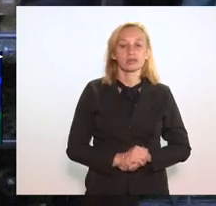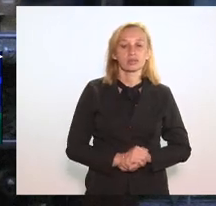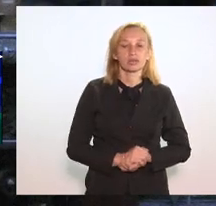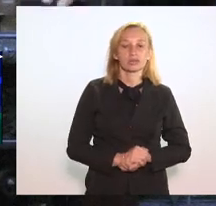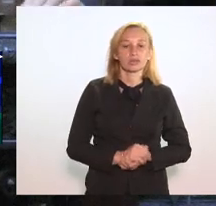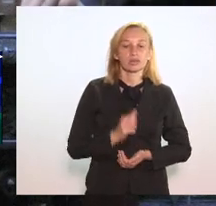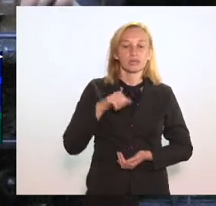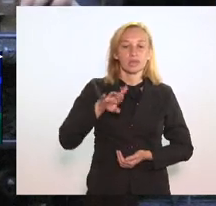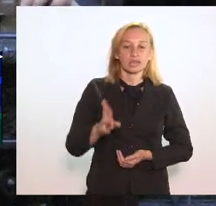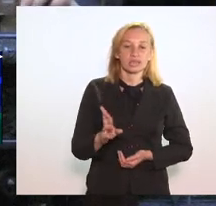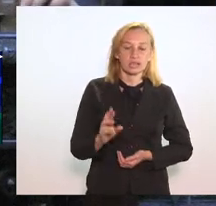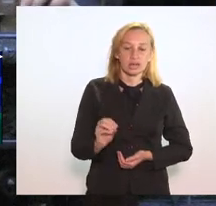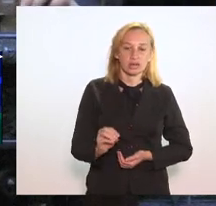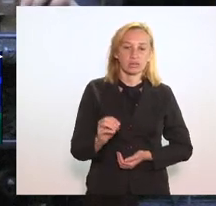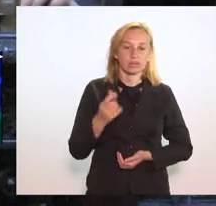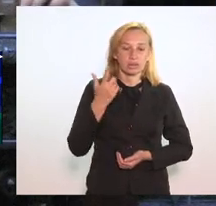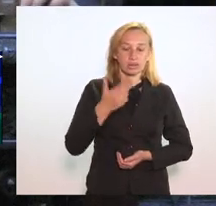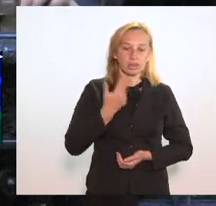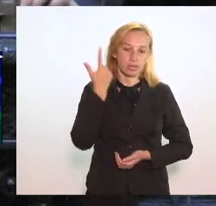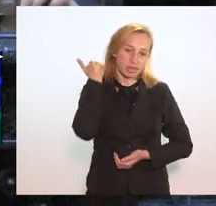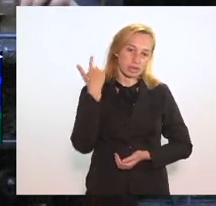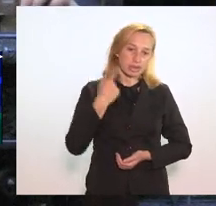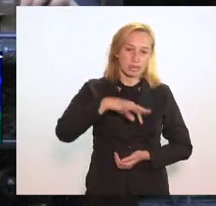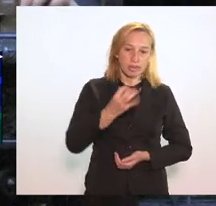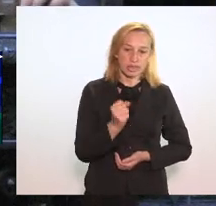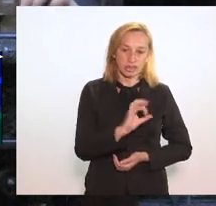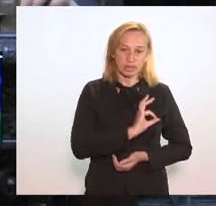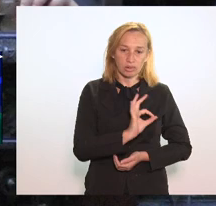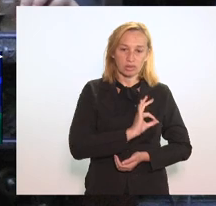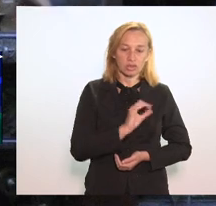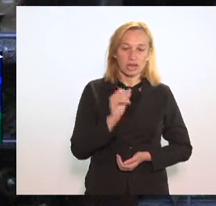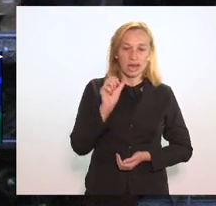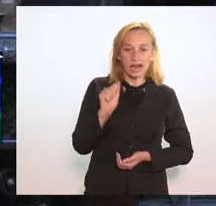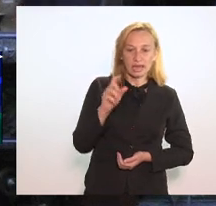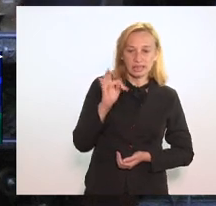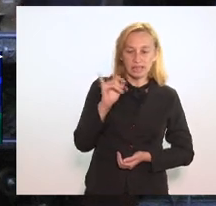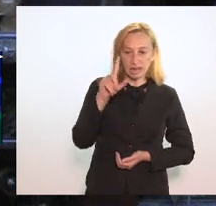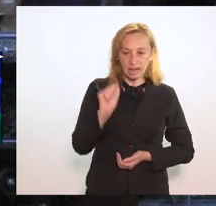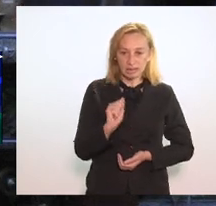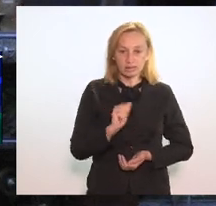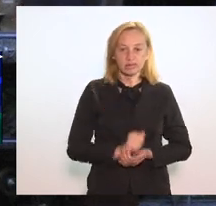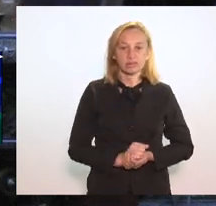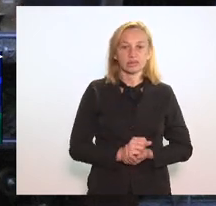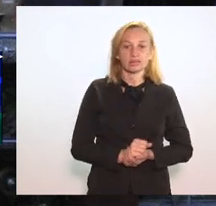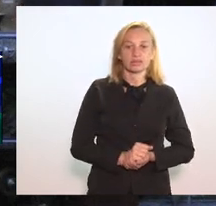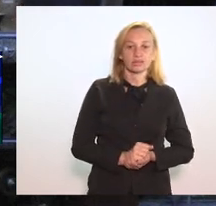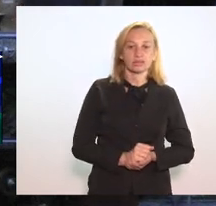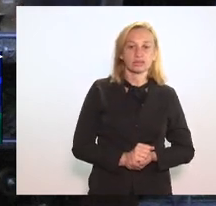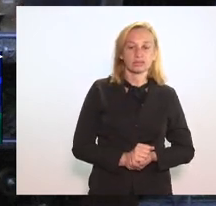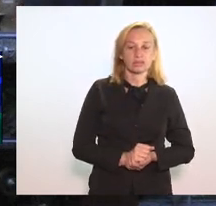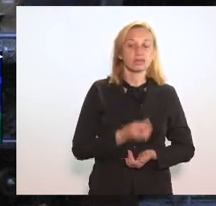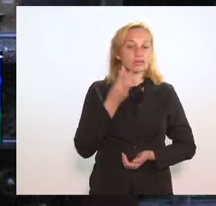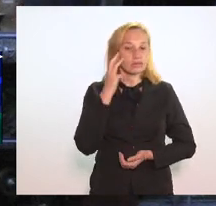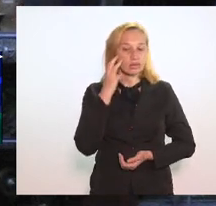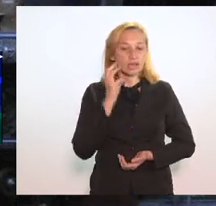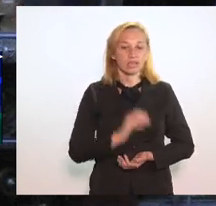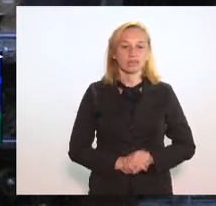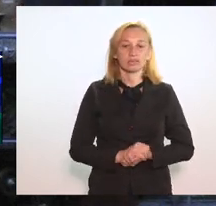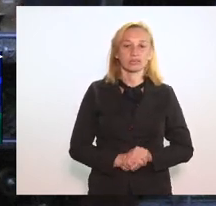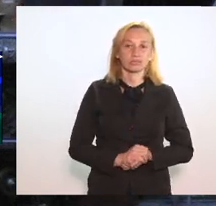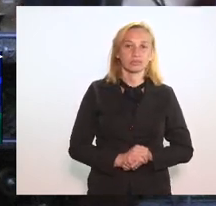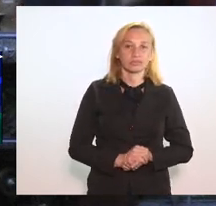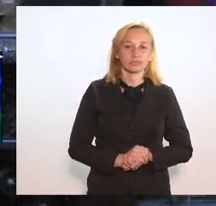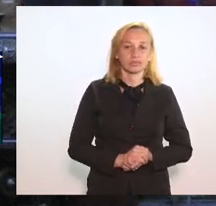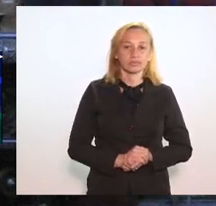Marcelo cabeleireiro enfermeira Rejane Marta Rocha Átila Monteiro waldeck